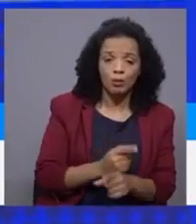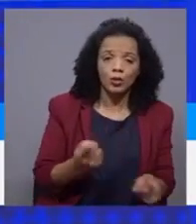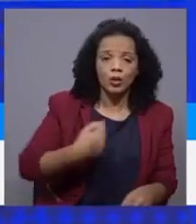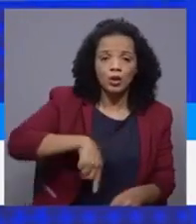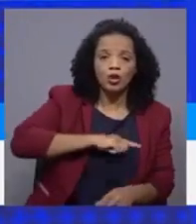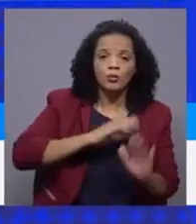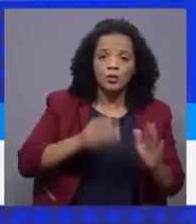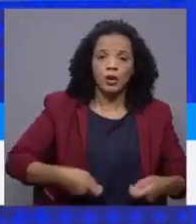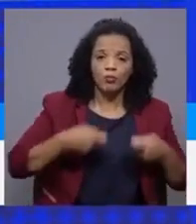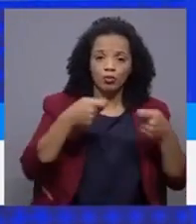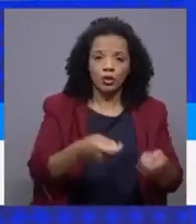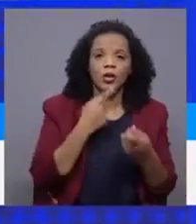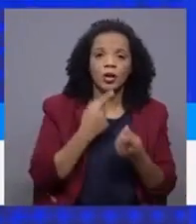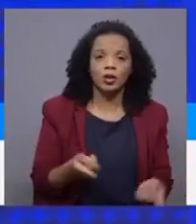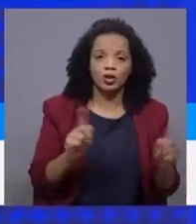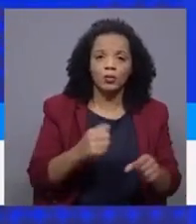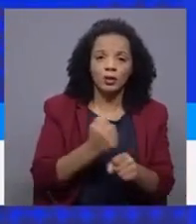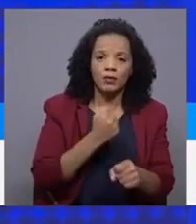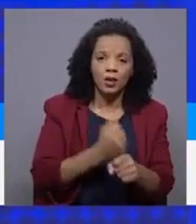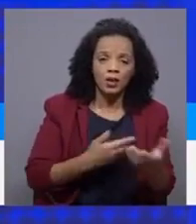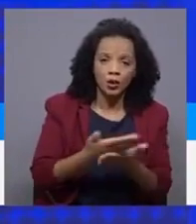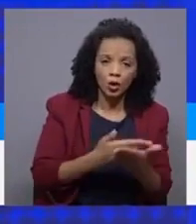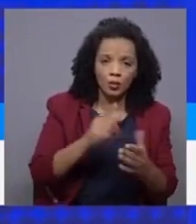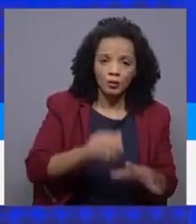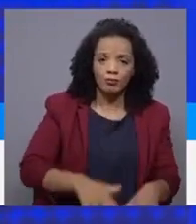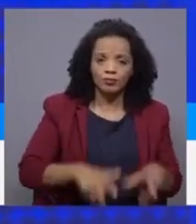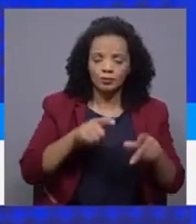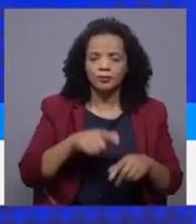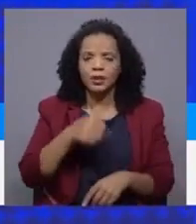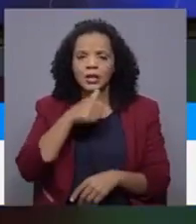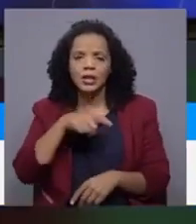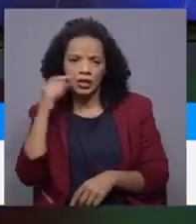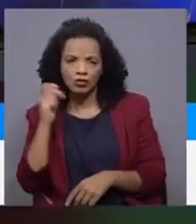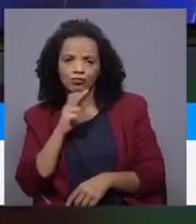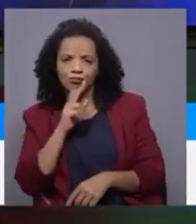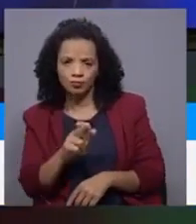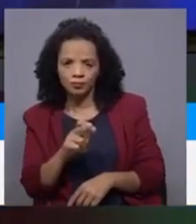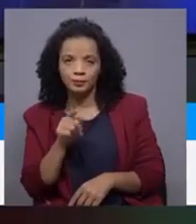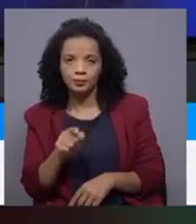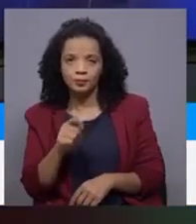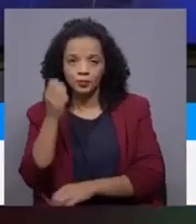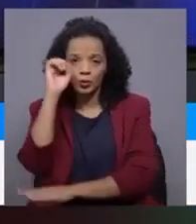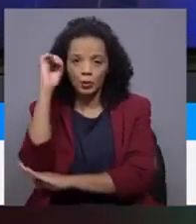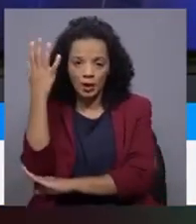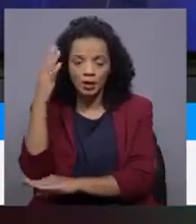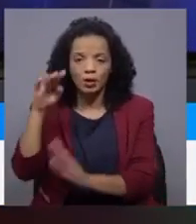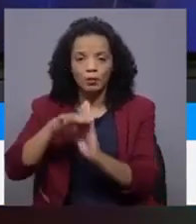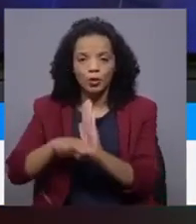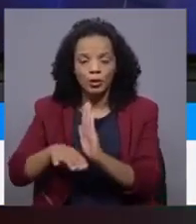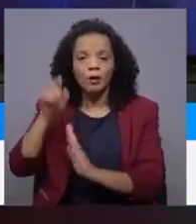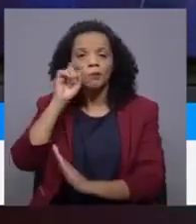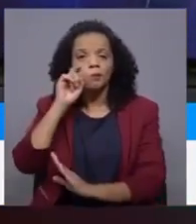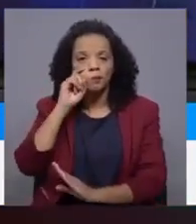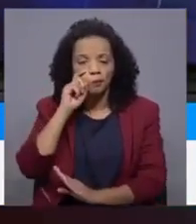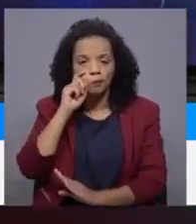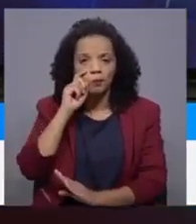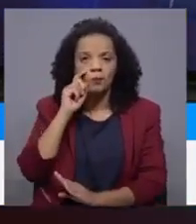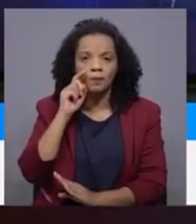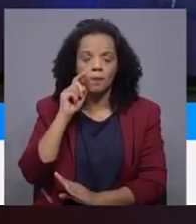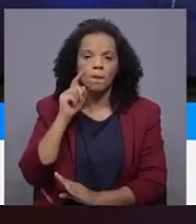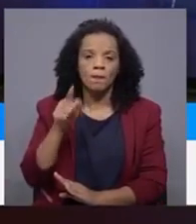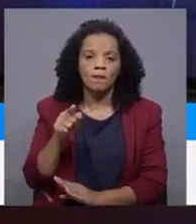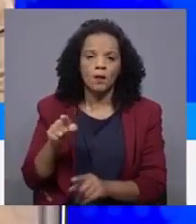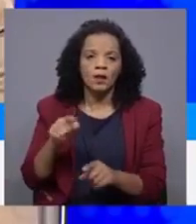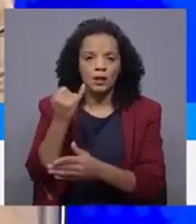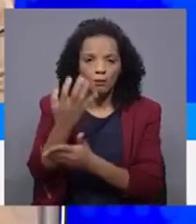de apostar claramente na retoma da nossa atividade económica e no crescimento. Inês, é a resposta de que o PAN tem um programa que defende uma grande